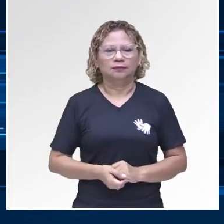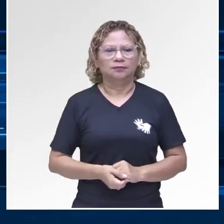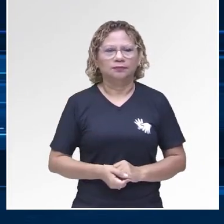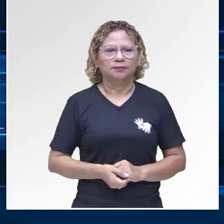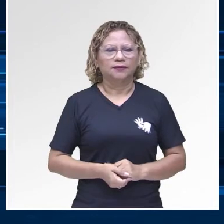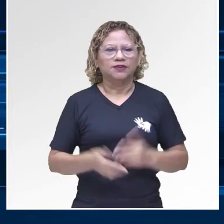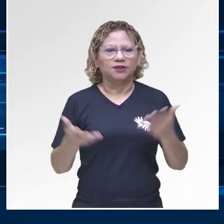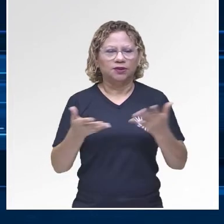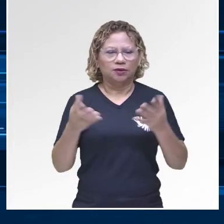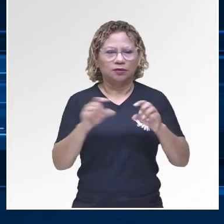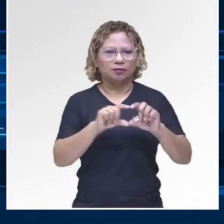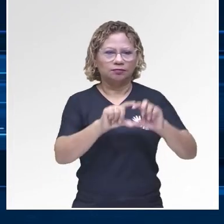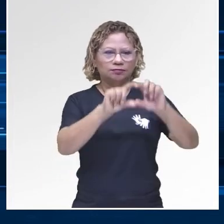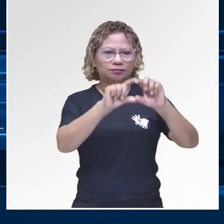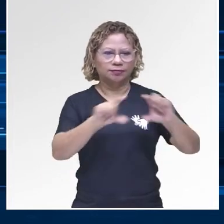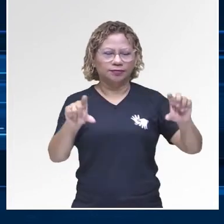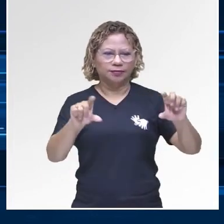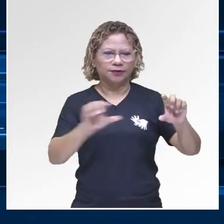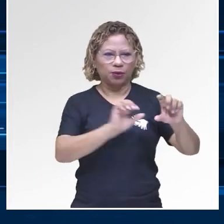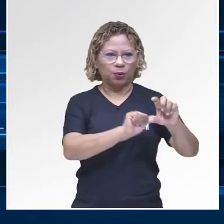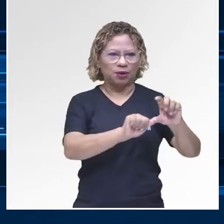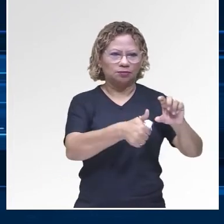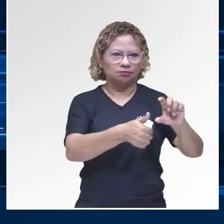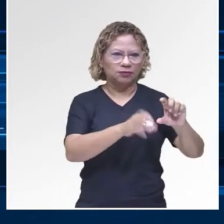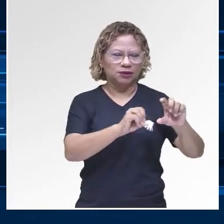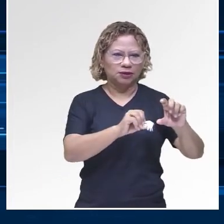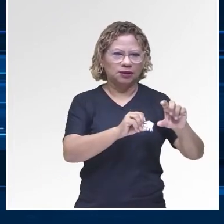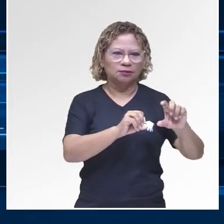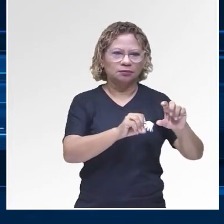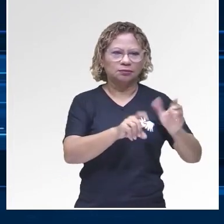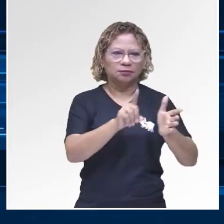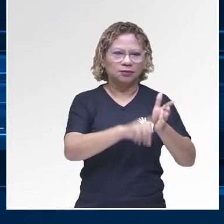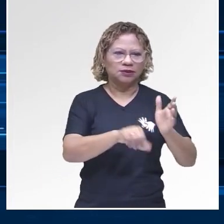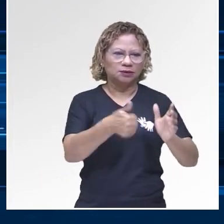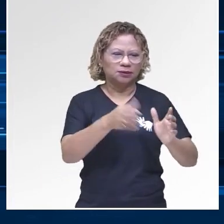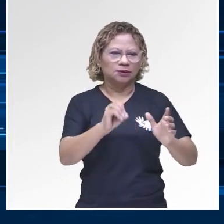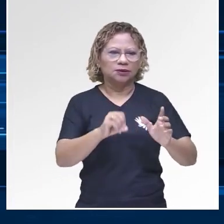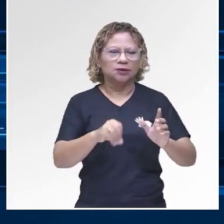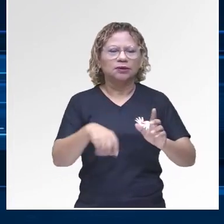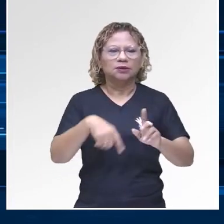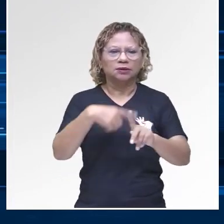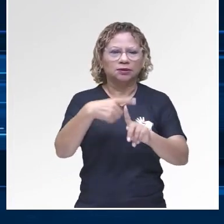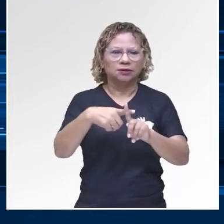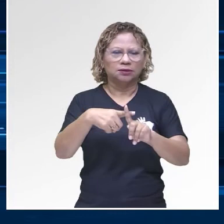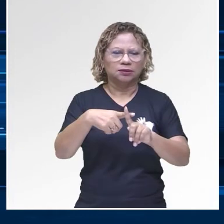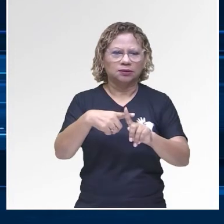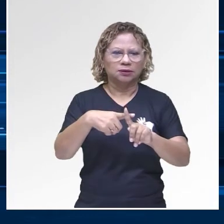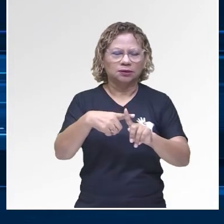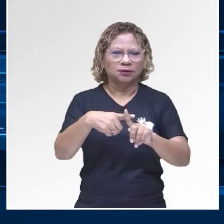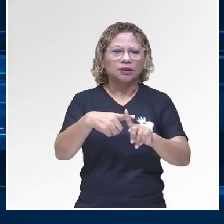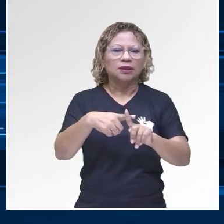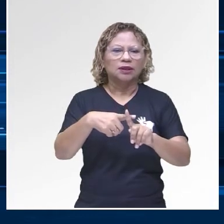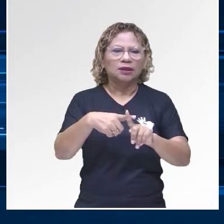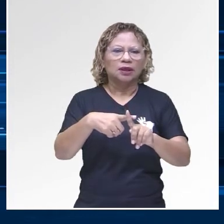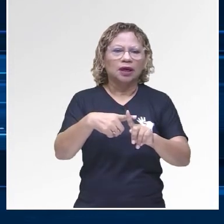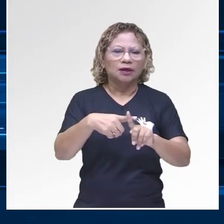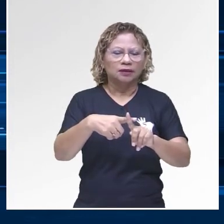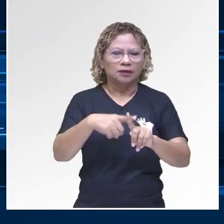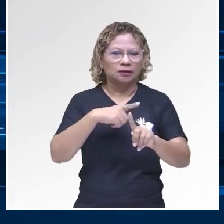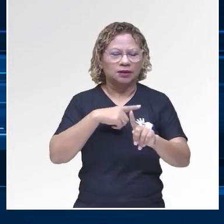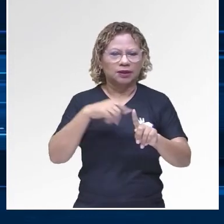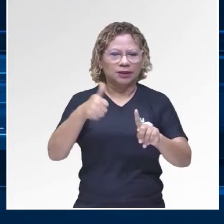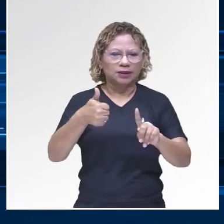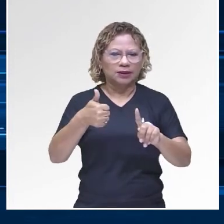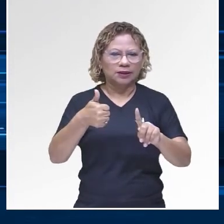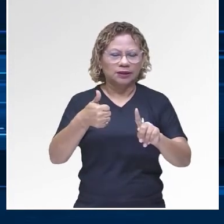Aí, quem vai ser o A índice 16? Menos 10 mais 16 menos 1, 15. Então, repete o